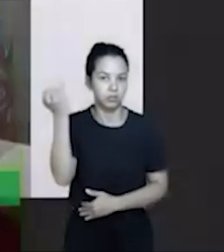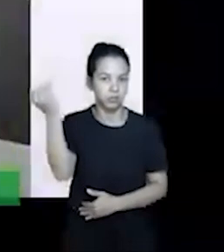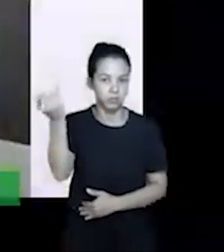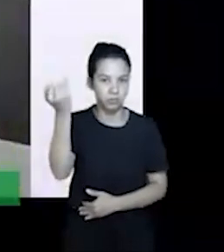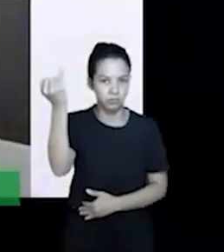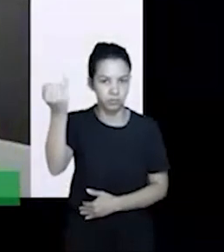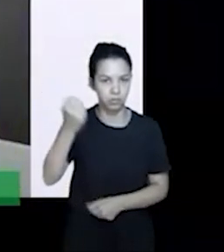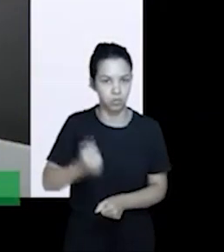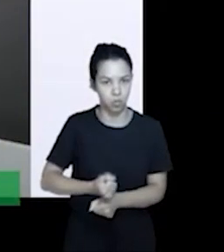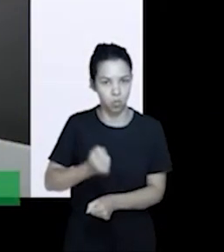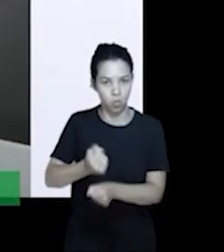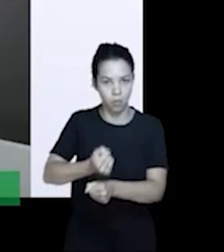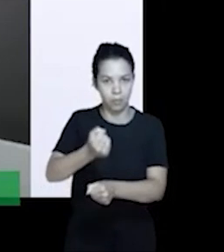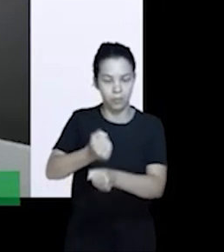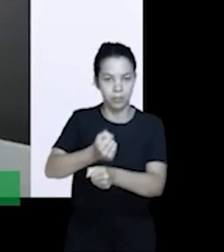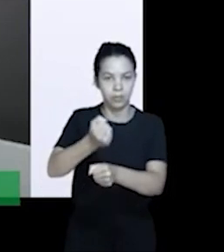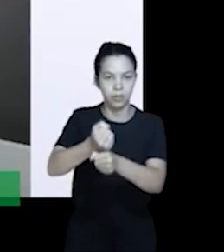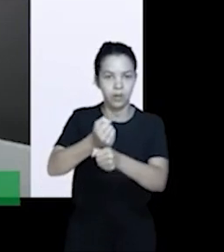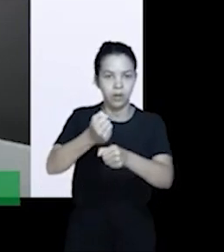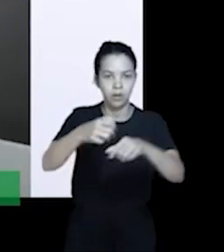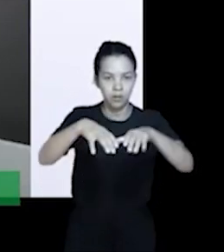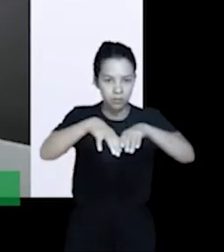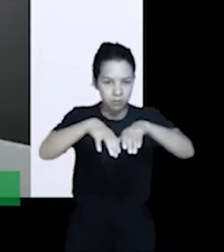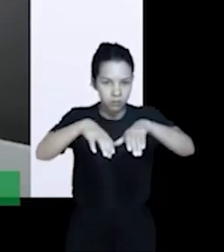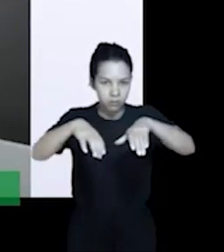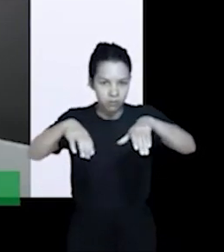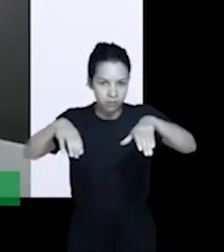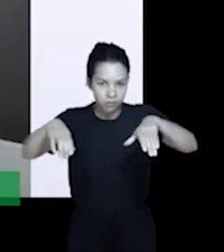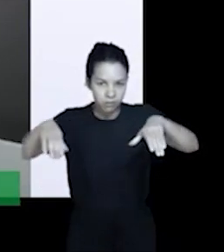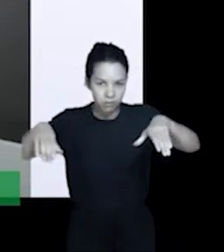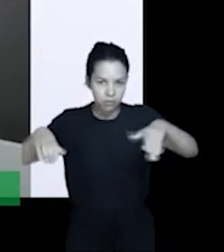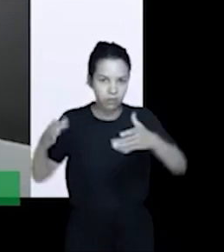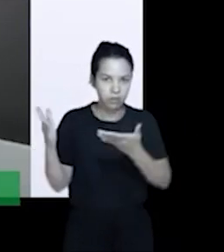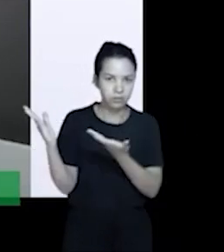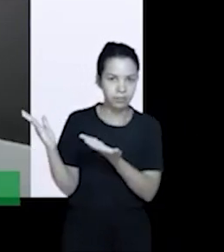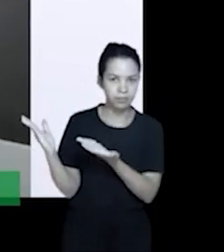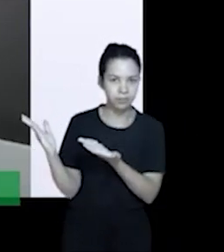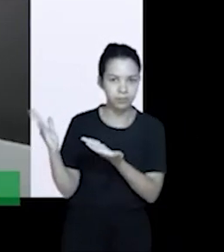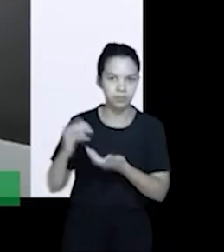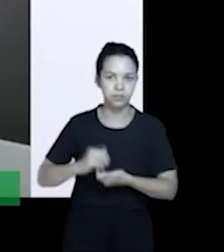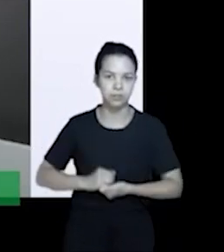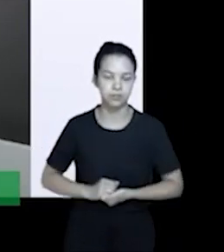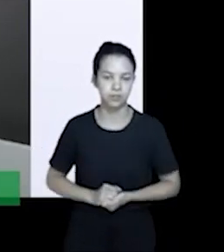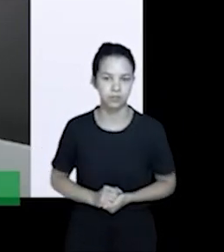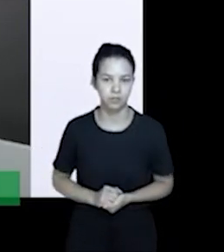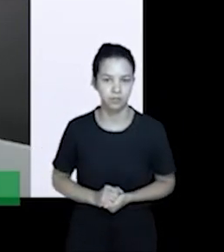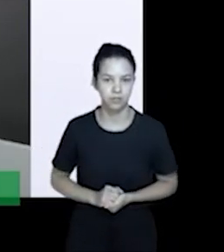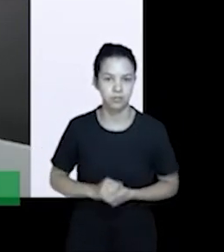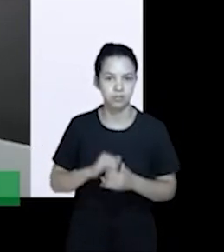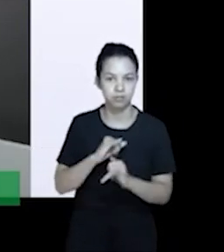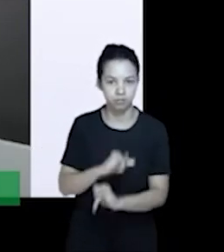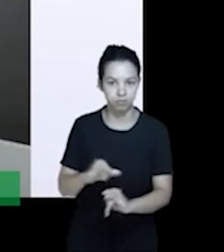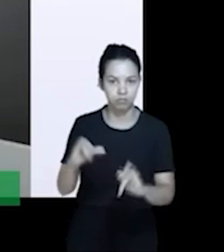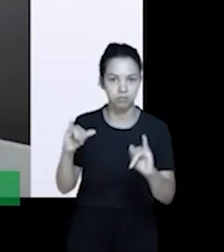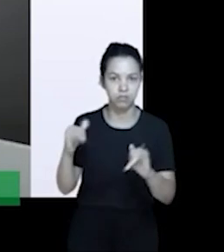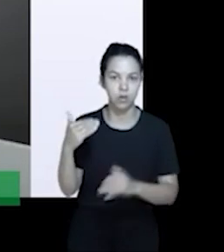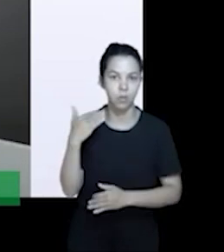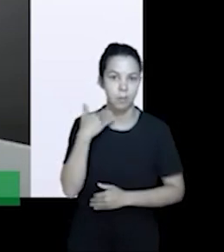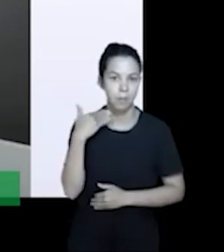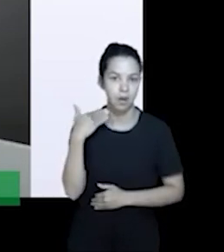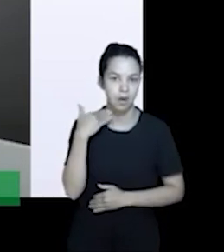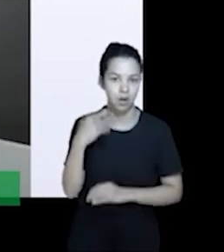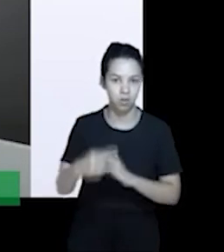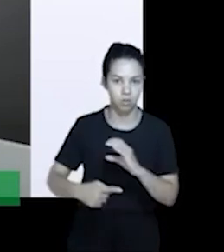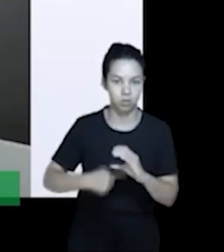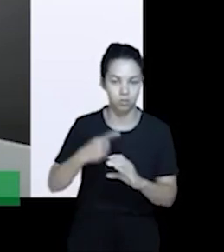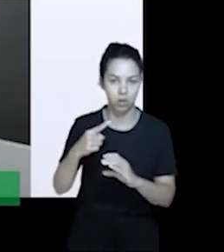na construção do túnel a notícia de que o Banco Mundial aprovou os estudos